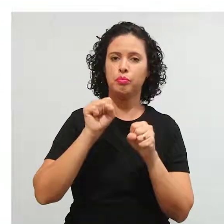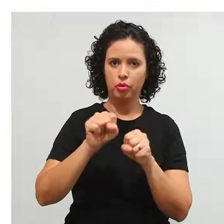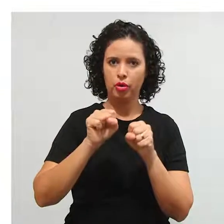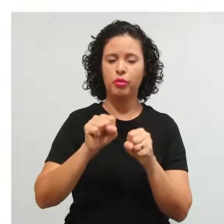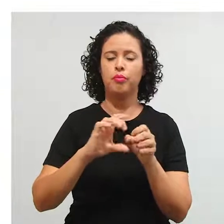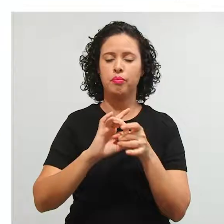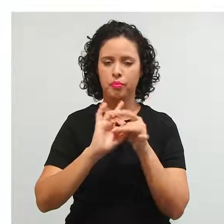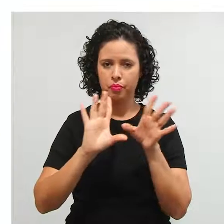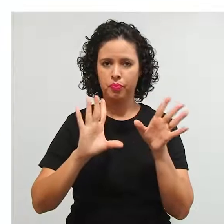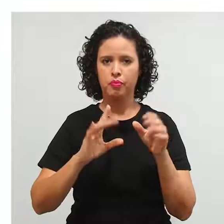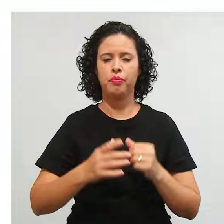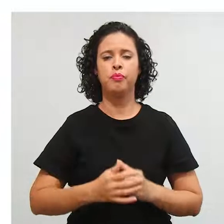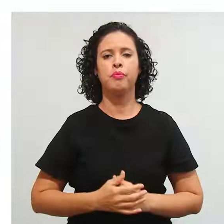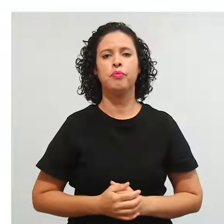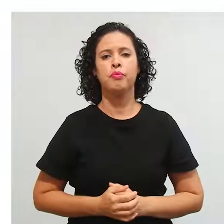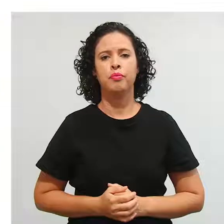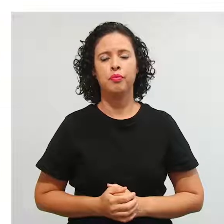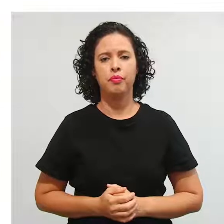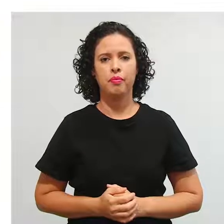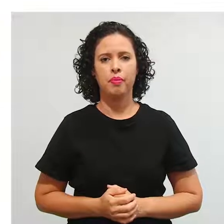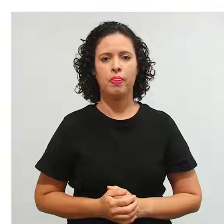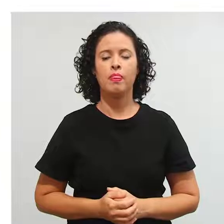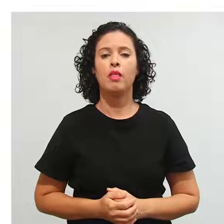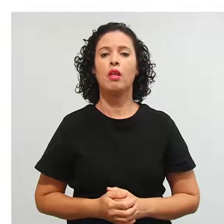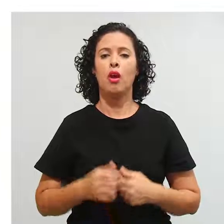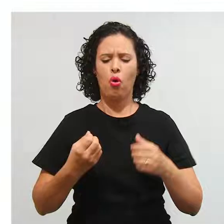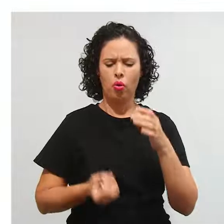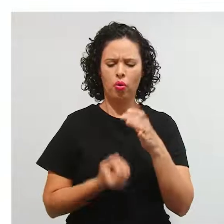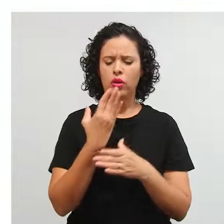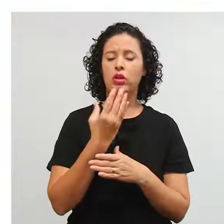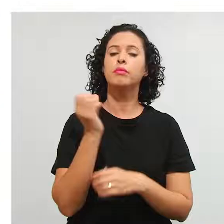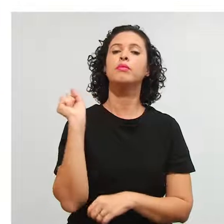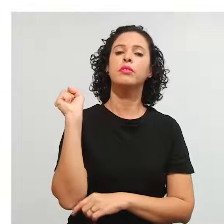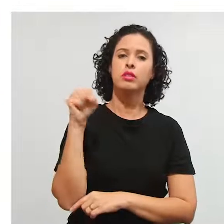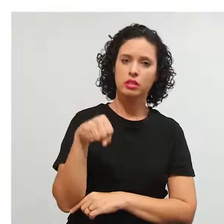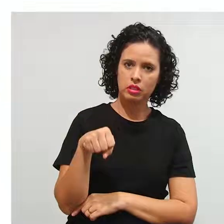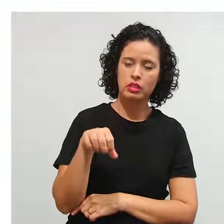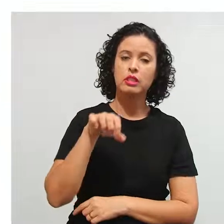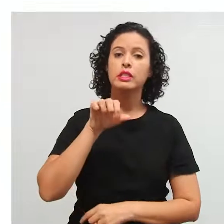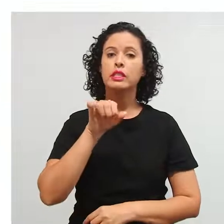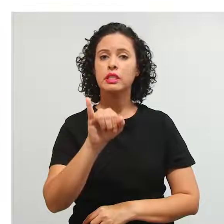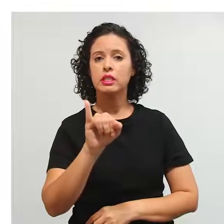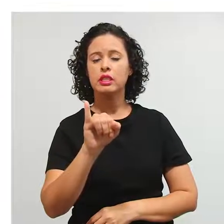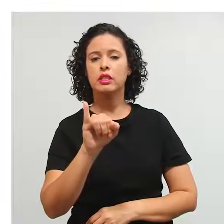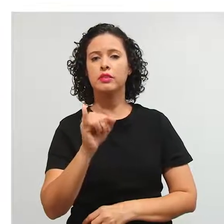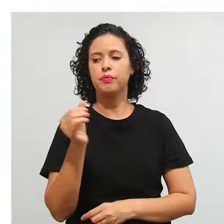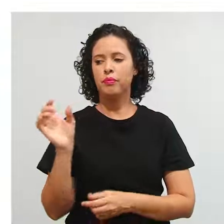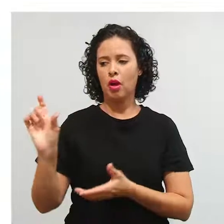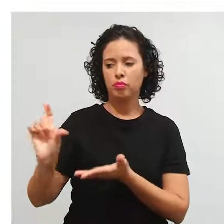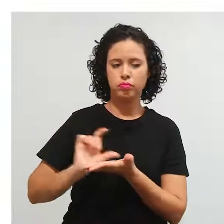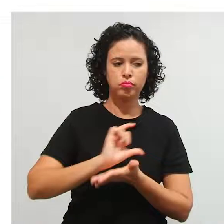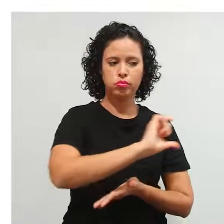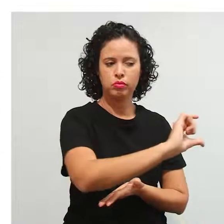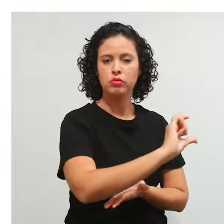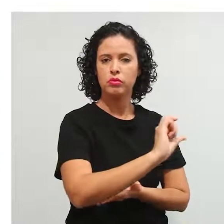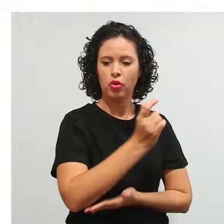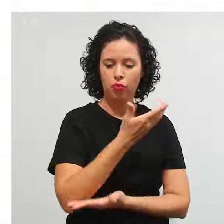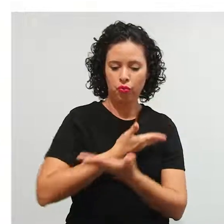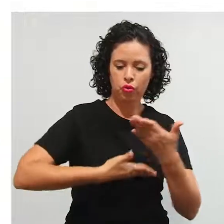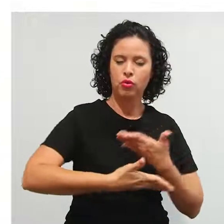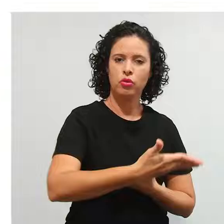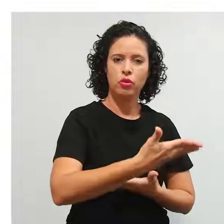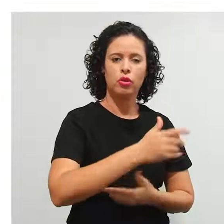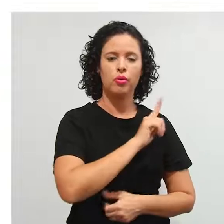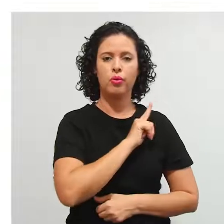certo? Tem que ter uma origem, sim. No caso de transferência voluntária, é o que?